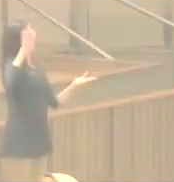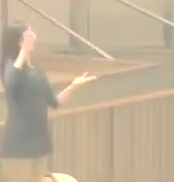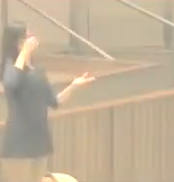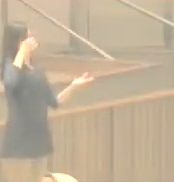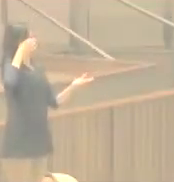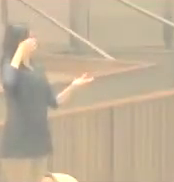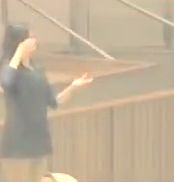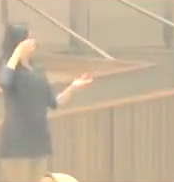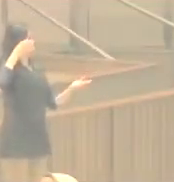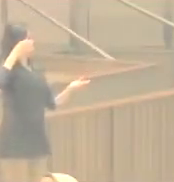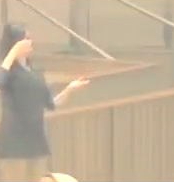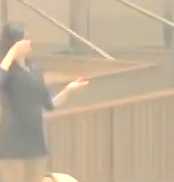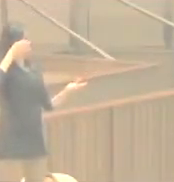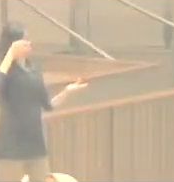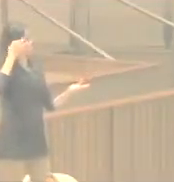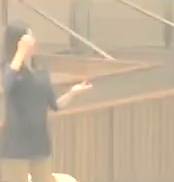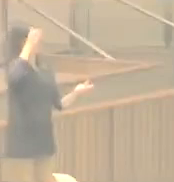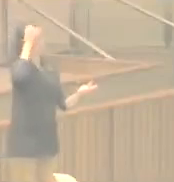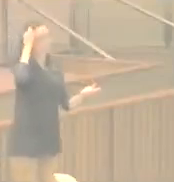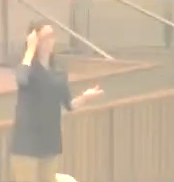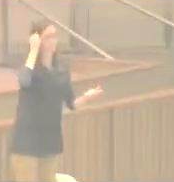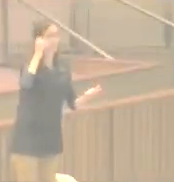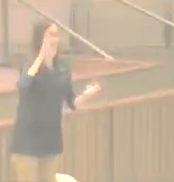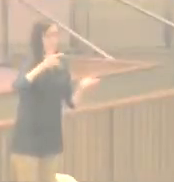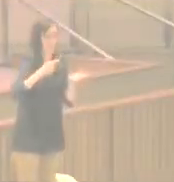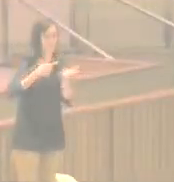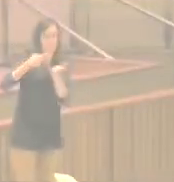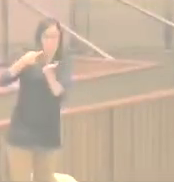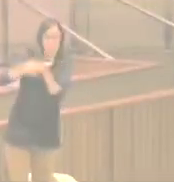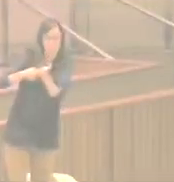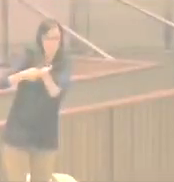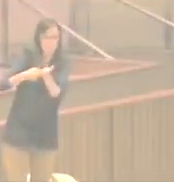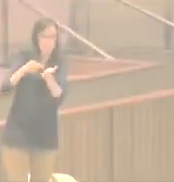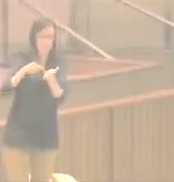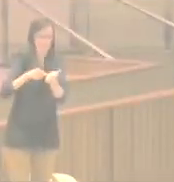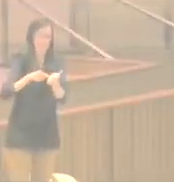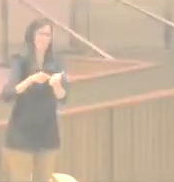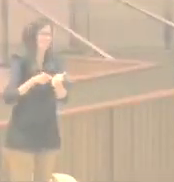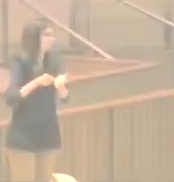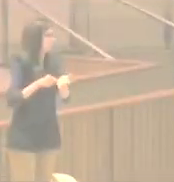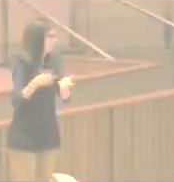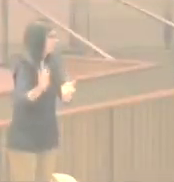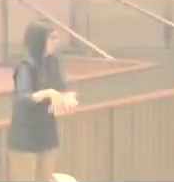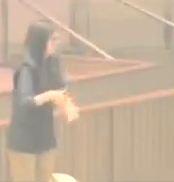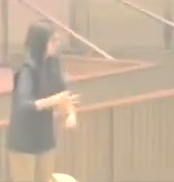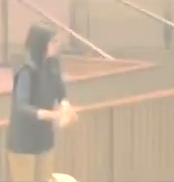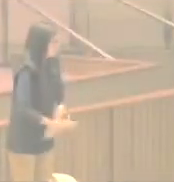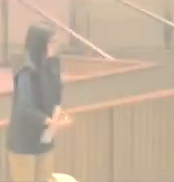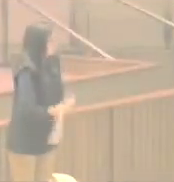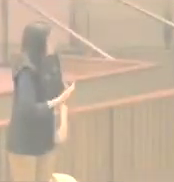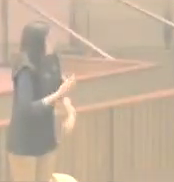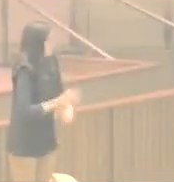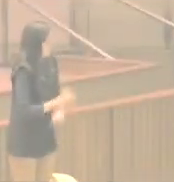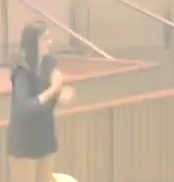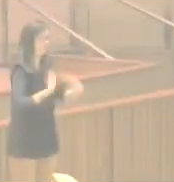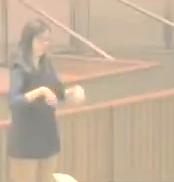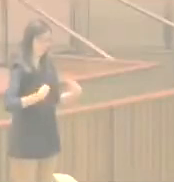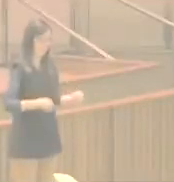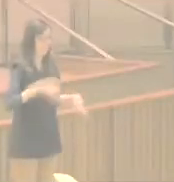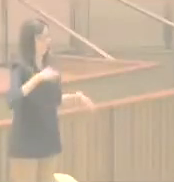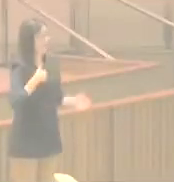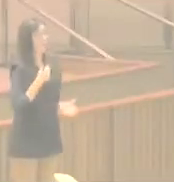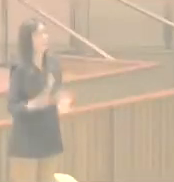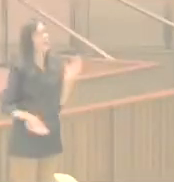Deus. E alguns desses pactos serão custosos, sacrificiais. Eu vou